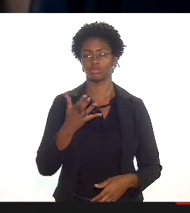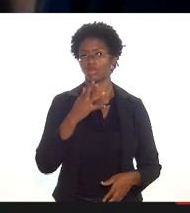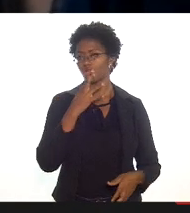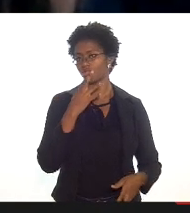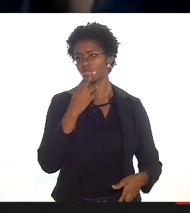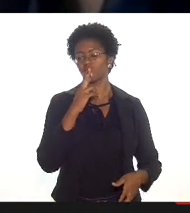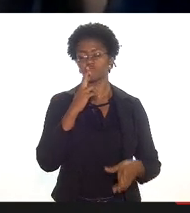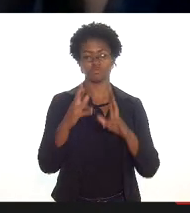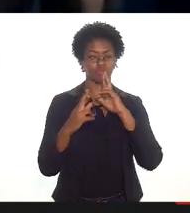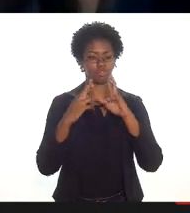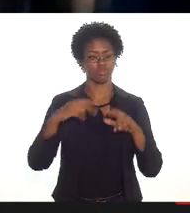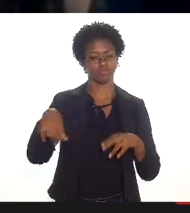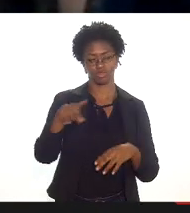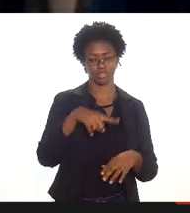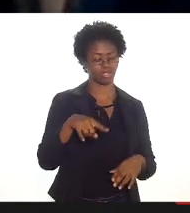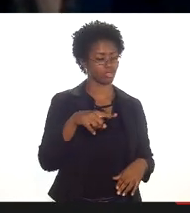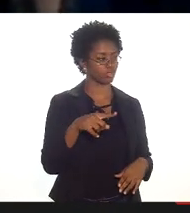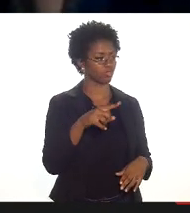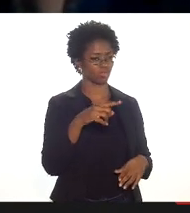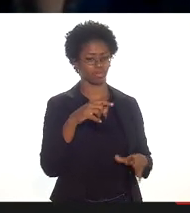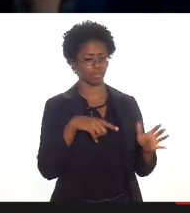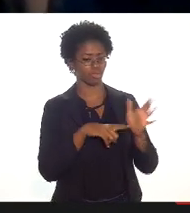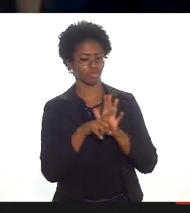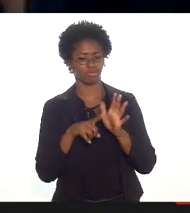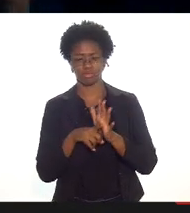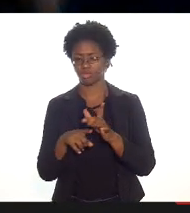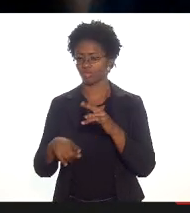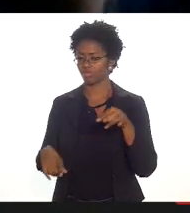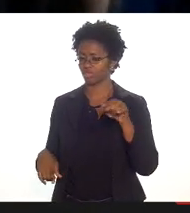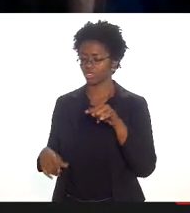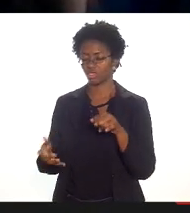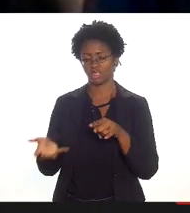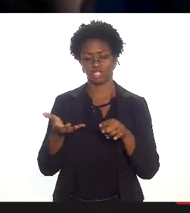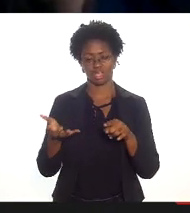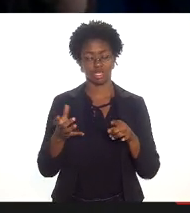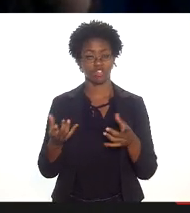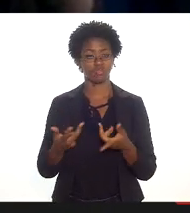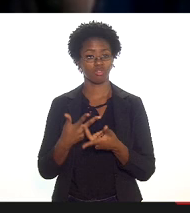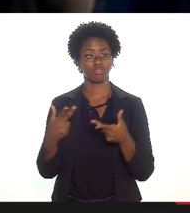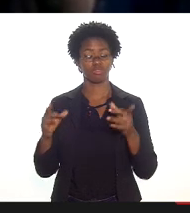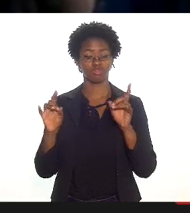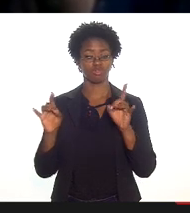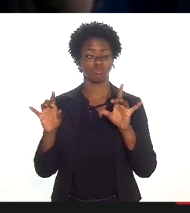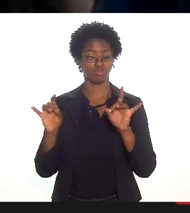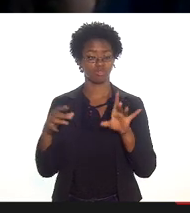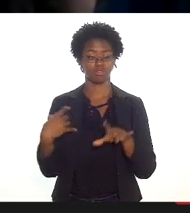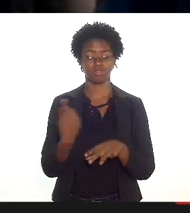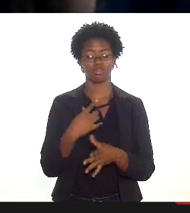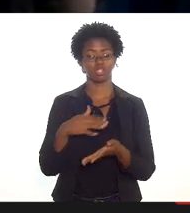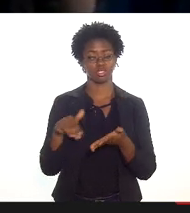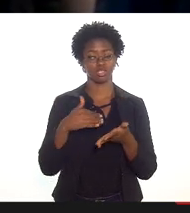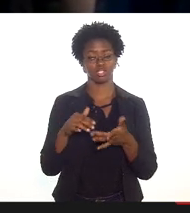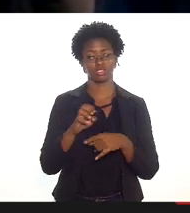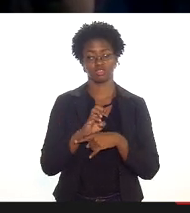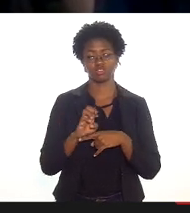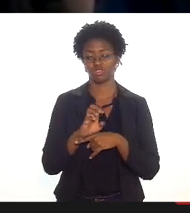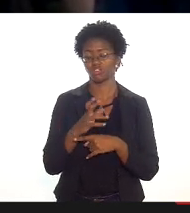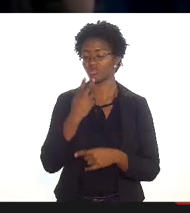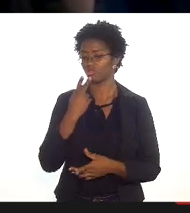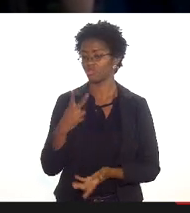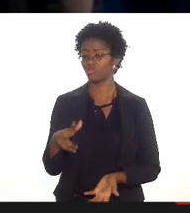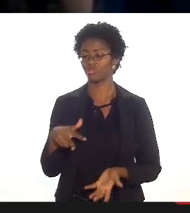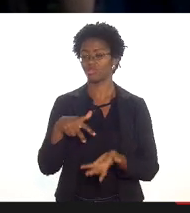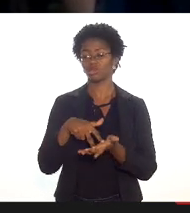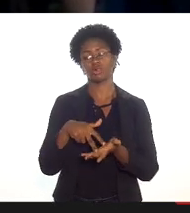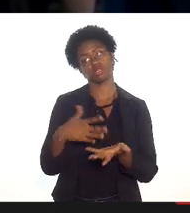Vou perguntar aqui se a Cláudia, se tem algum ponto específico para que a Secretaria de Estado se manifeste, considerando